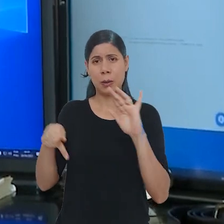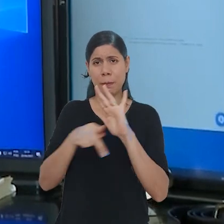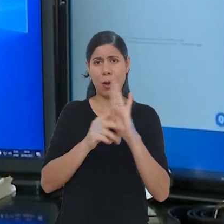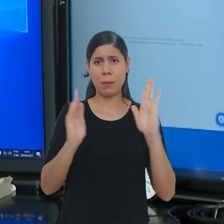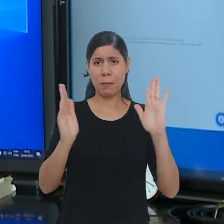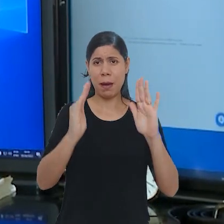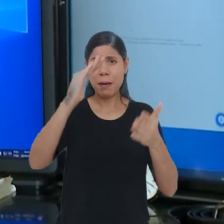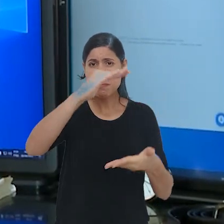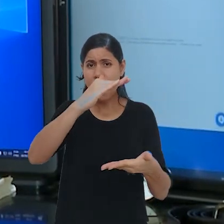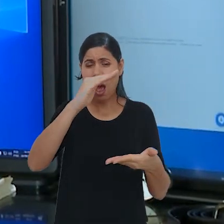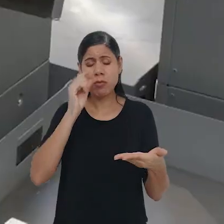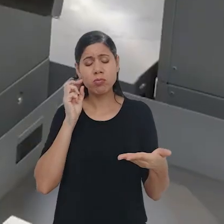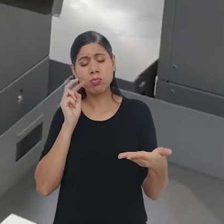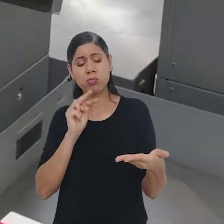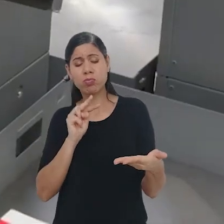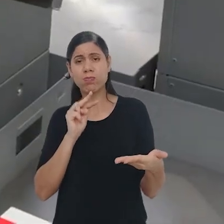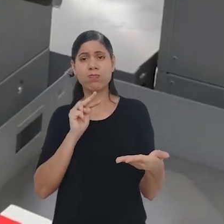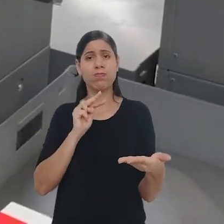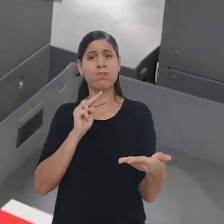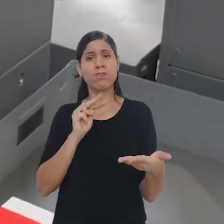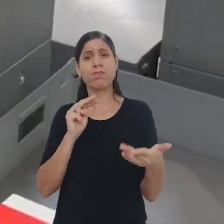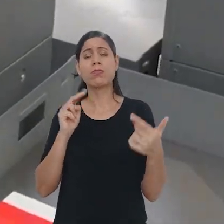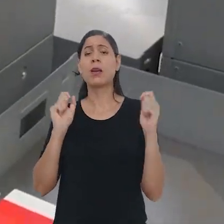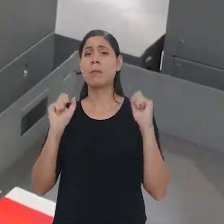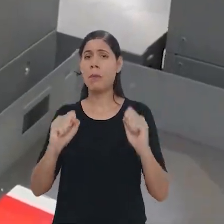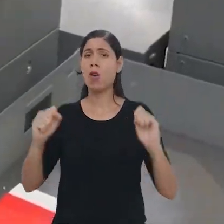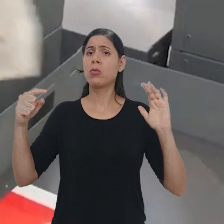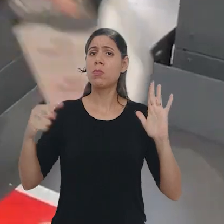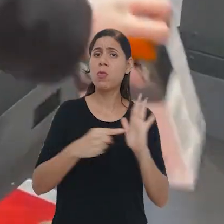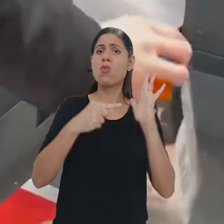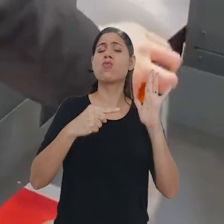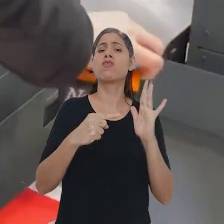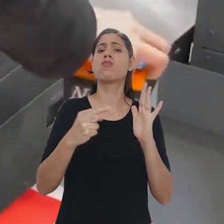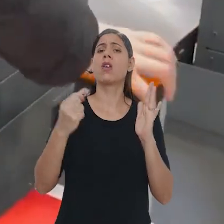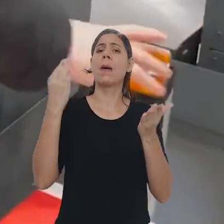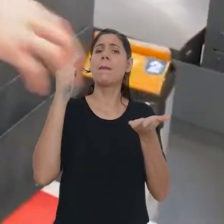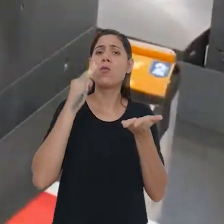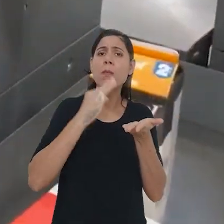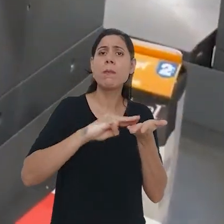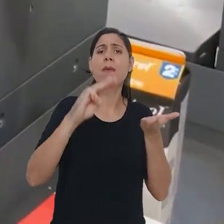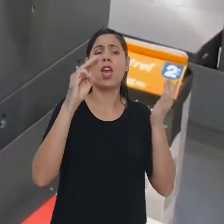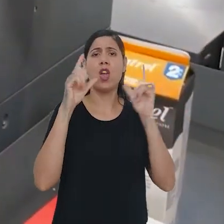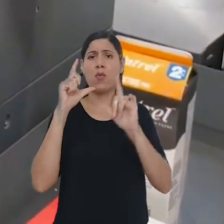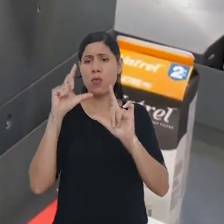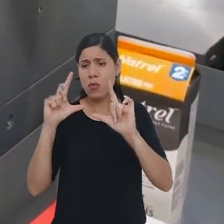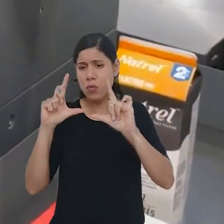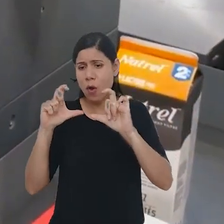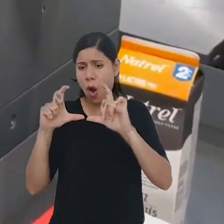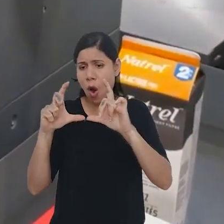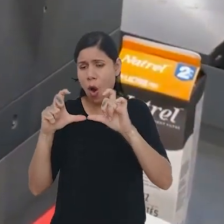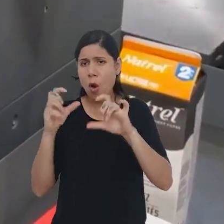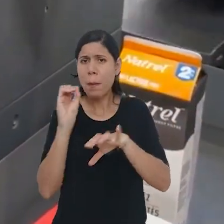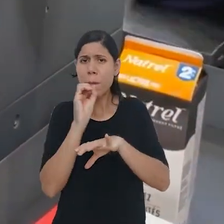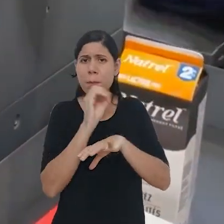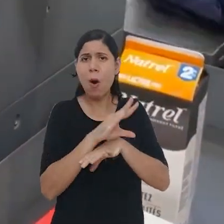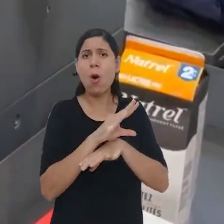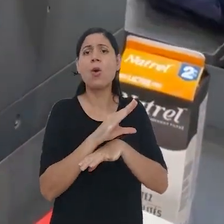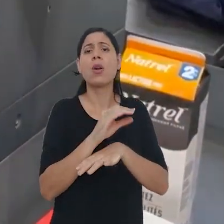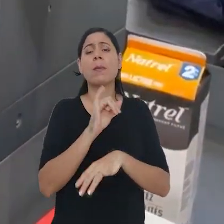peso ou de conteúdo na embalagem em relação ao que é informado ou ao que é pago, denuncie, mande um e-mail, tire